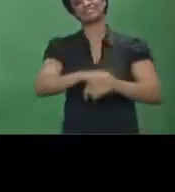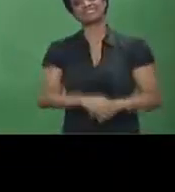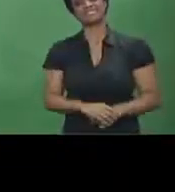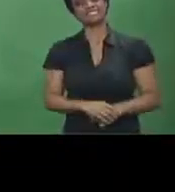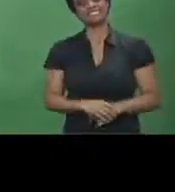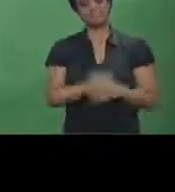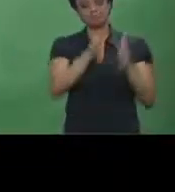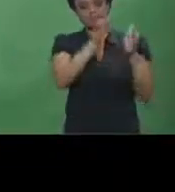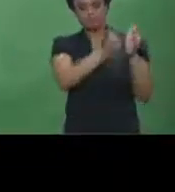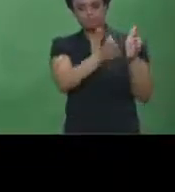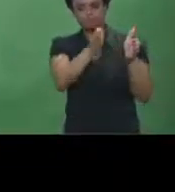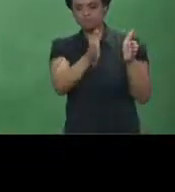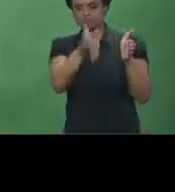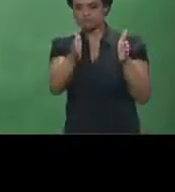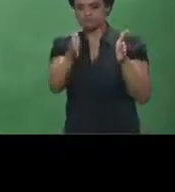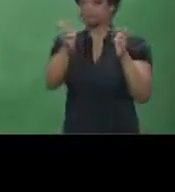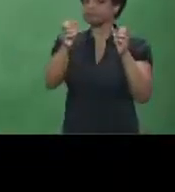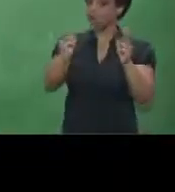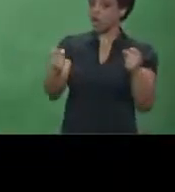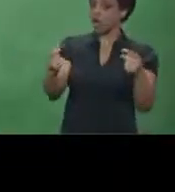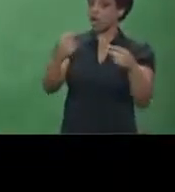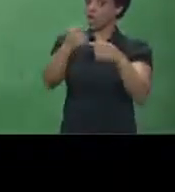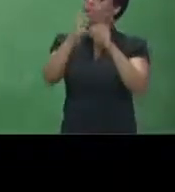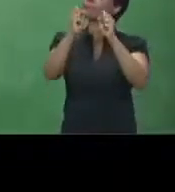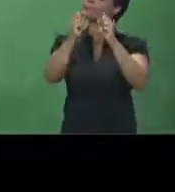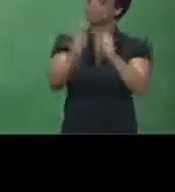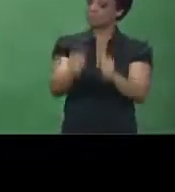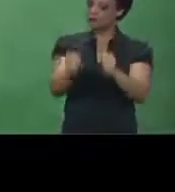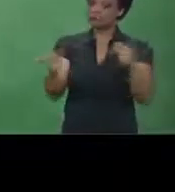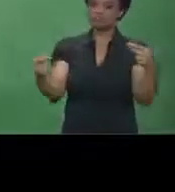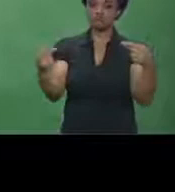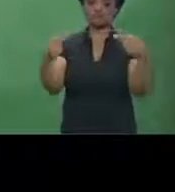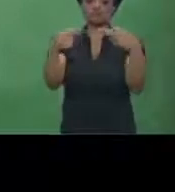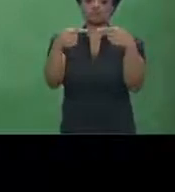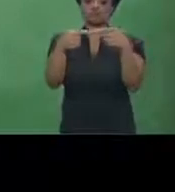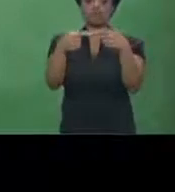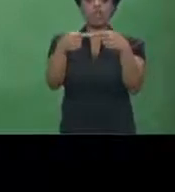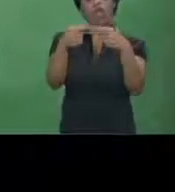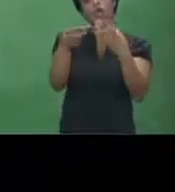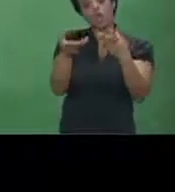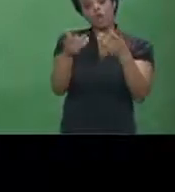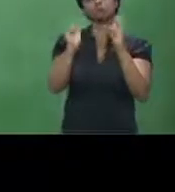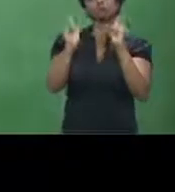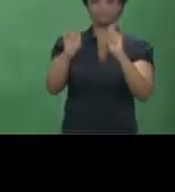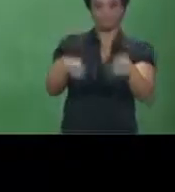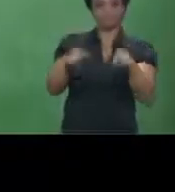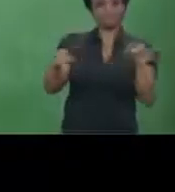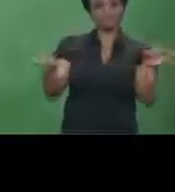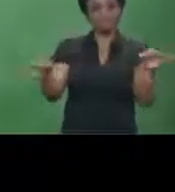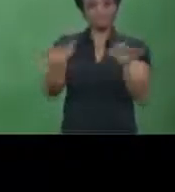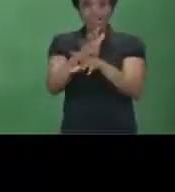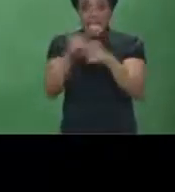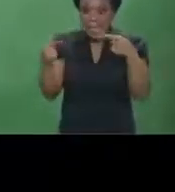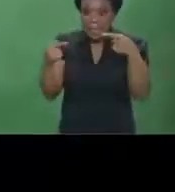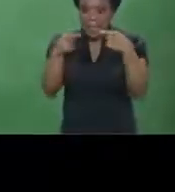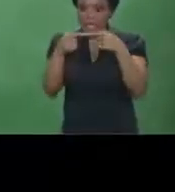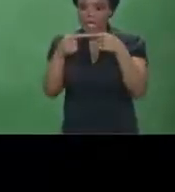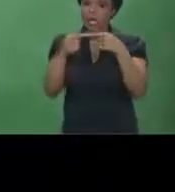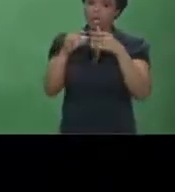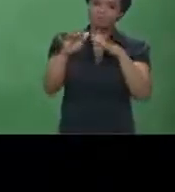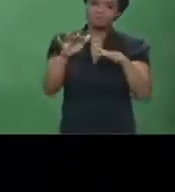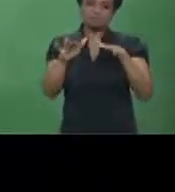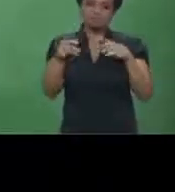séries convergentes podem ser absolutamente convergentes ou condicionalmente convergentes. Se uma série